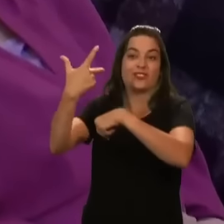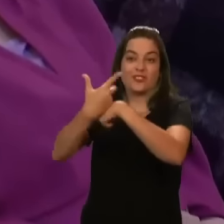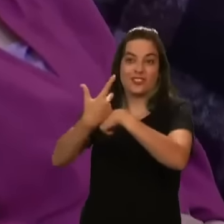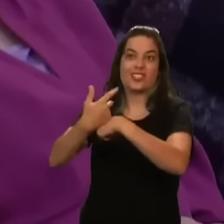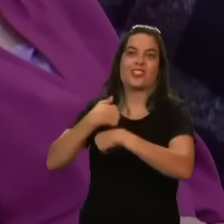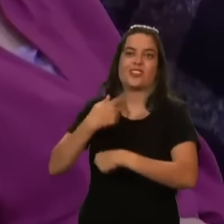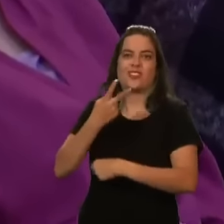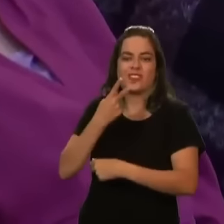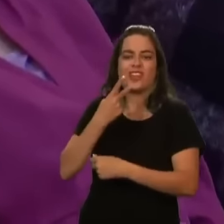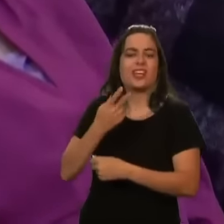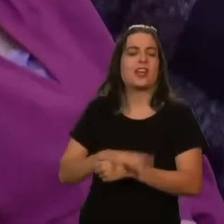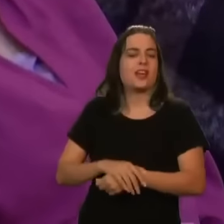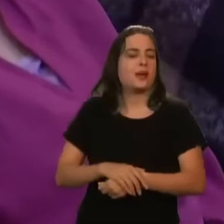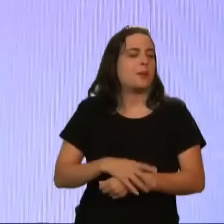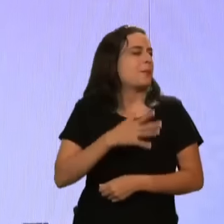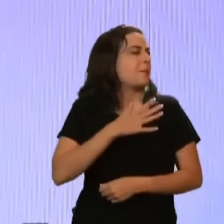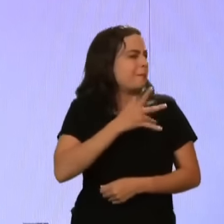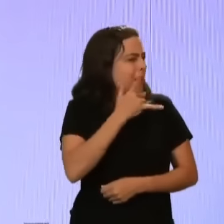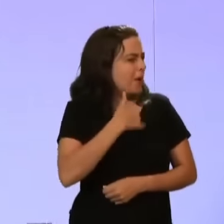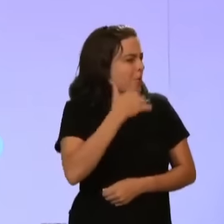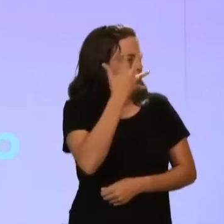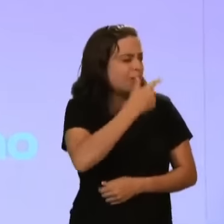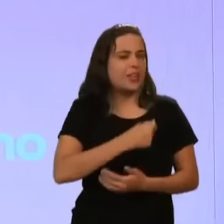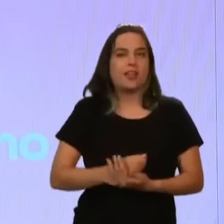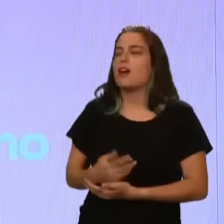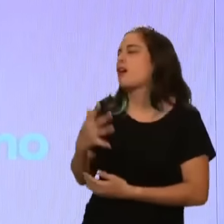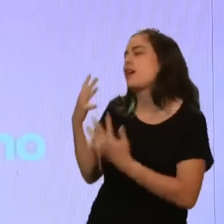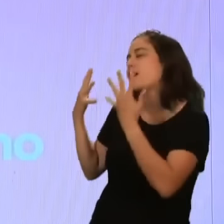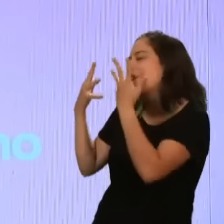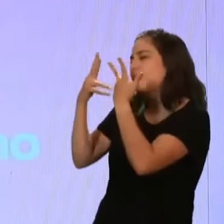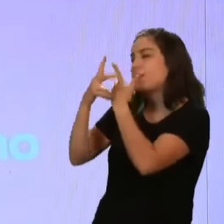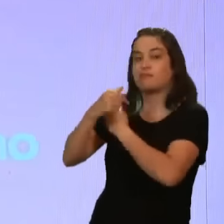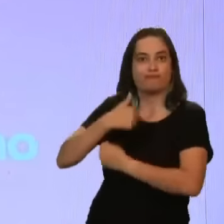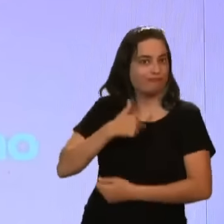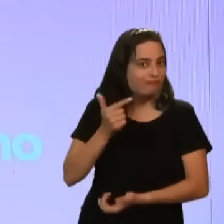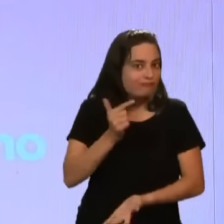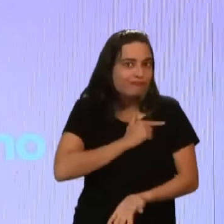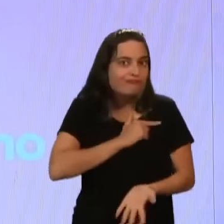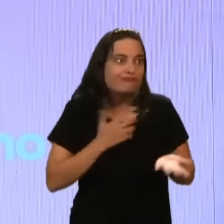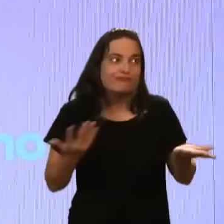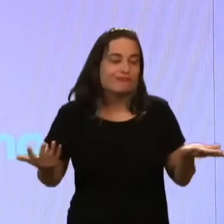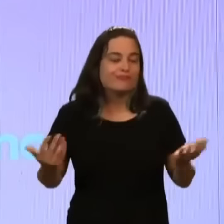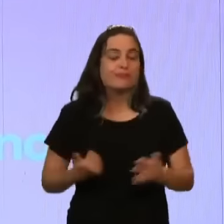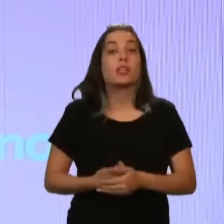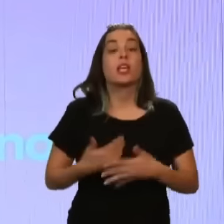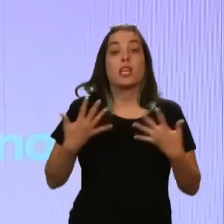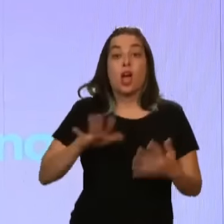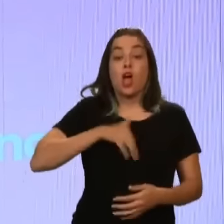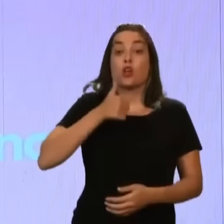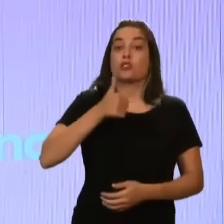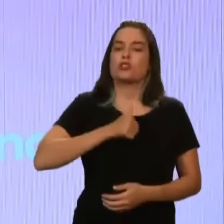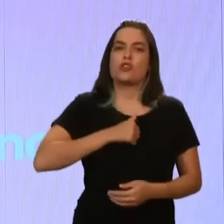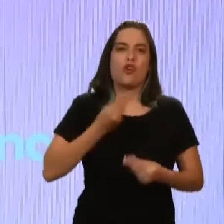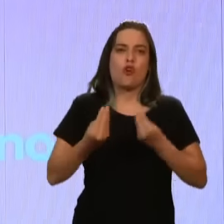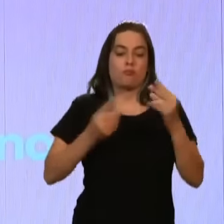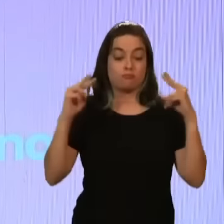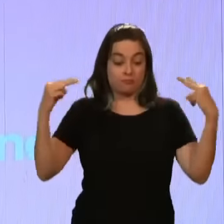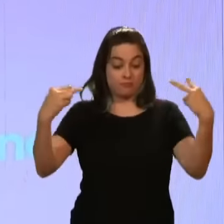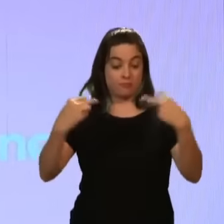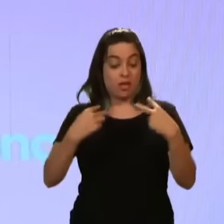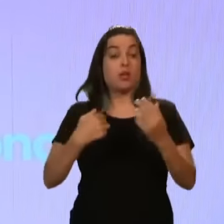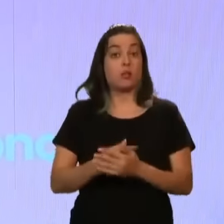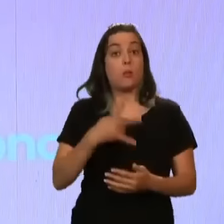pai, tô bonita. Ele falou, tá, gente, não tava. Então, o valor próprio, essa autoestima, como ela se vê, o pai também é